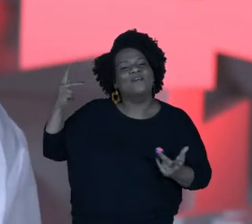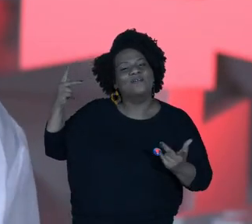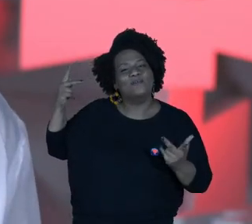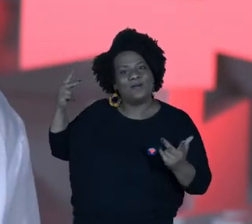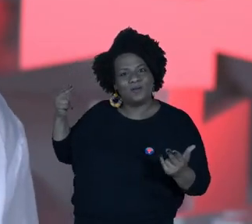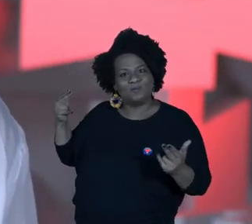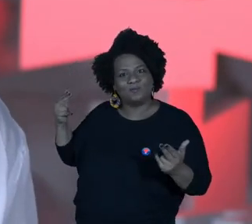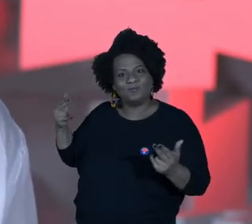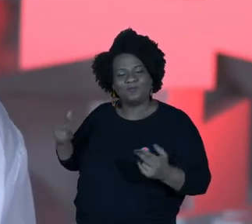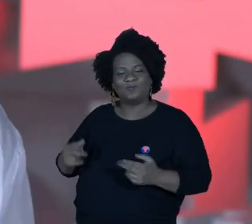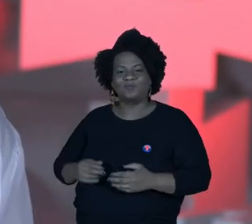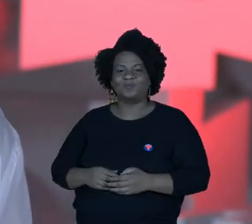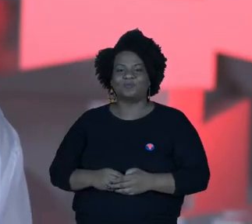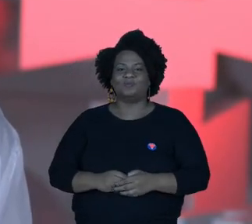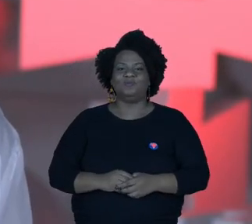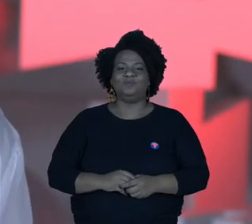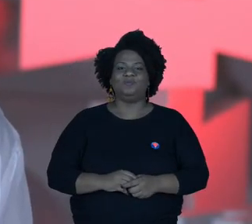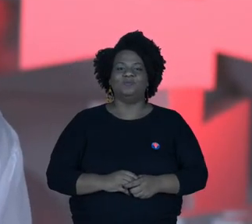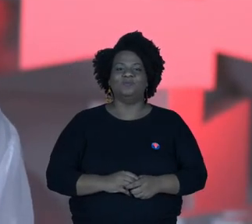Então,